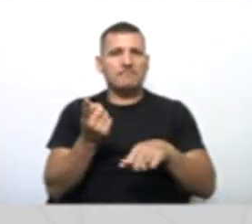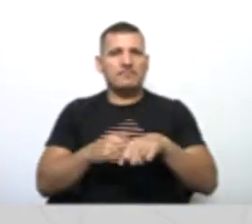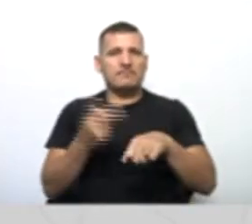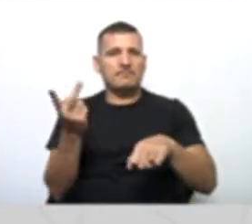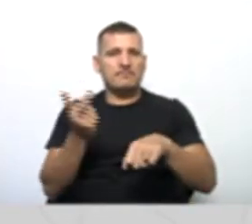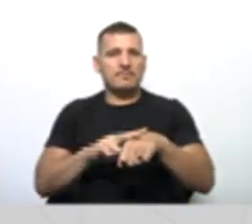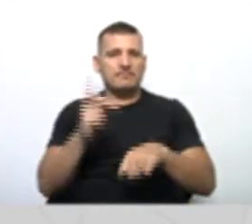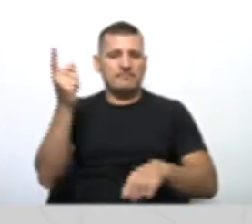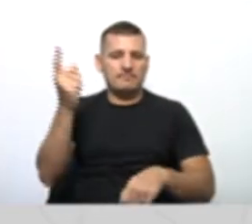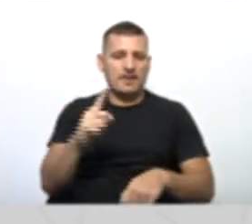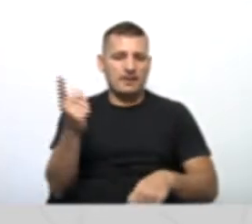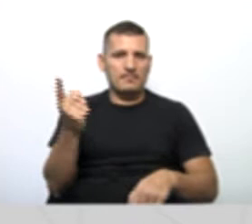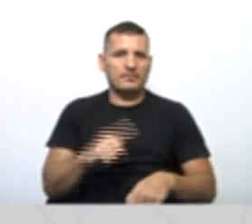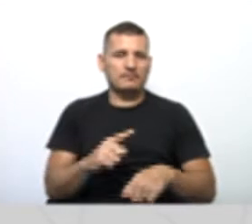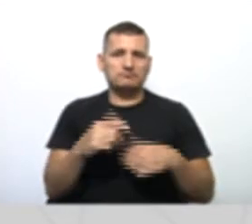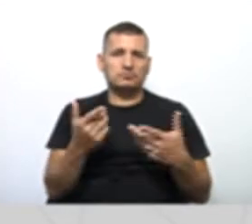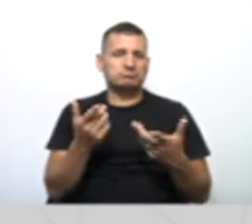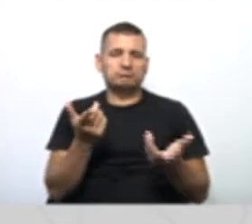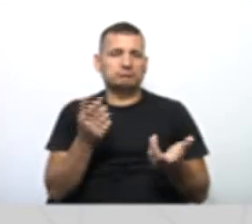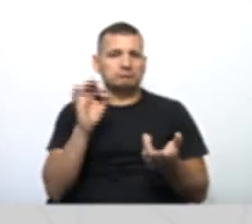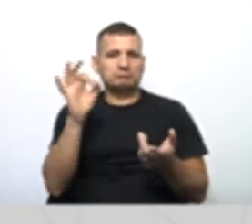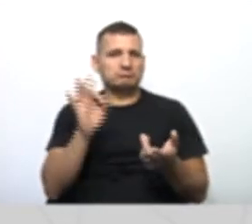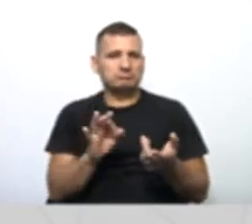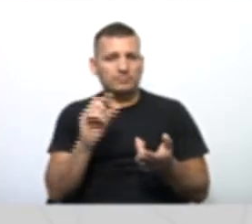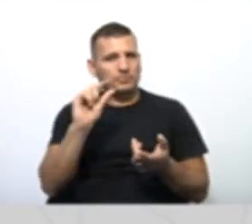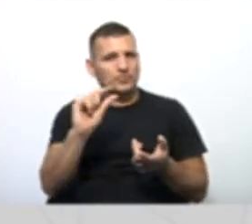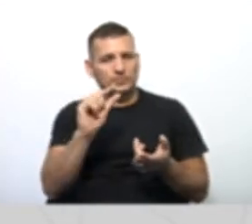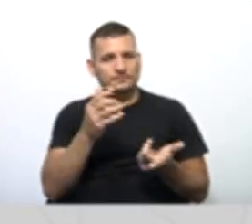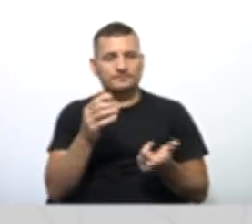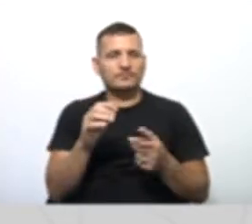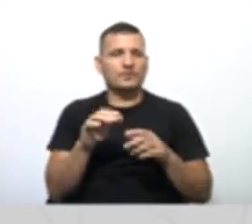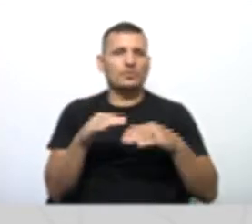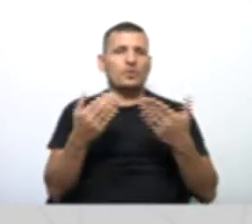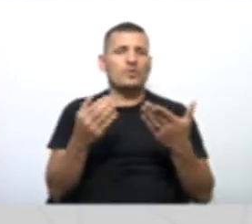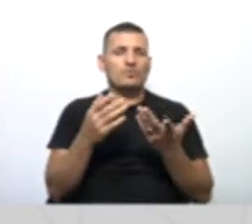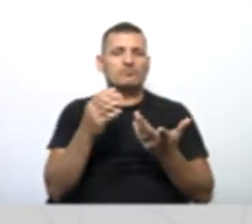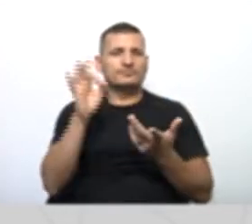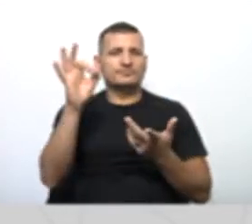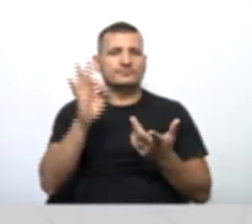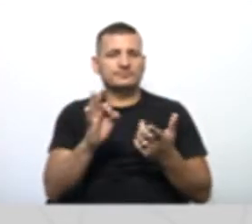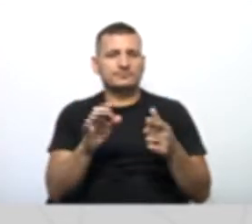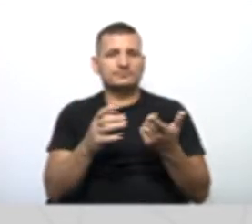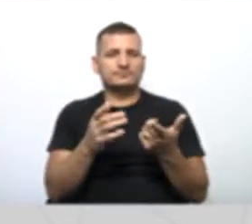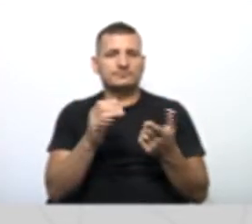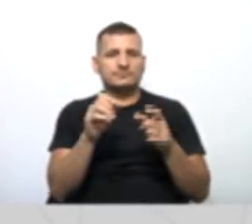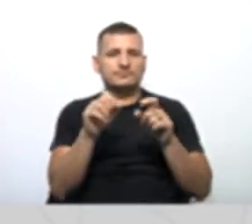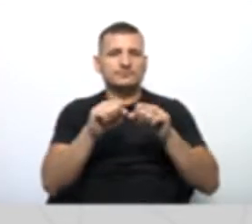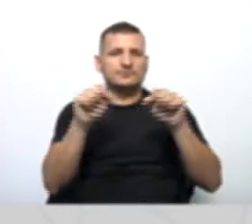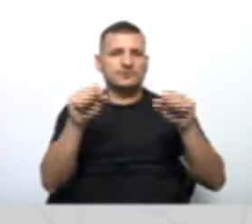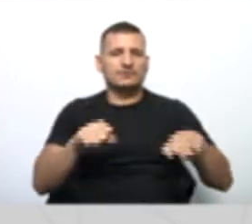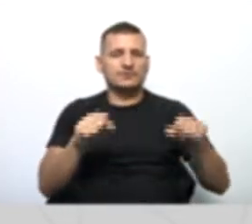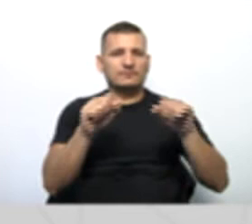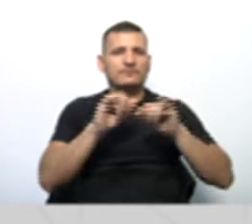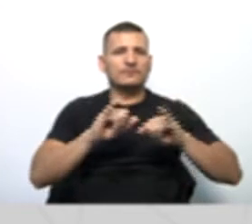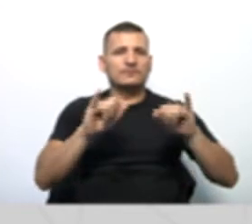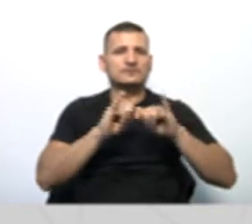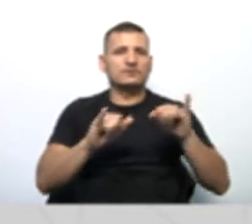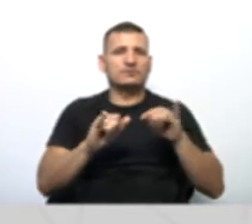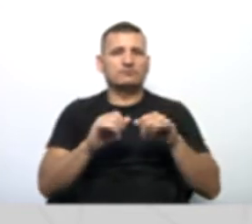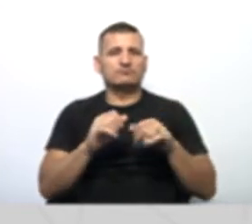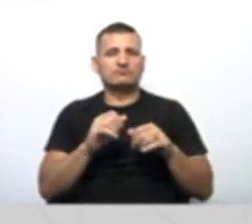baixíssimo. Qual é o risco de meu sistema de informação ficar parado,